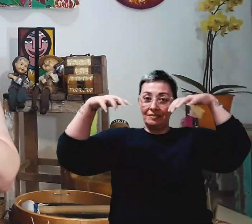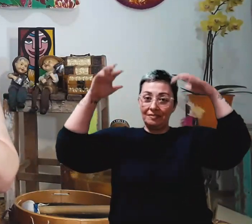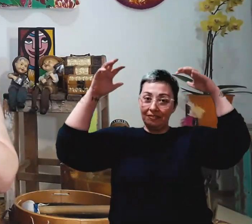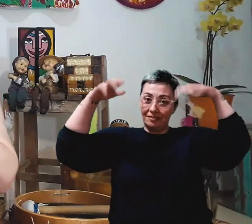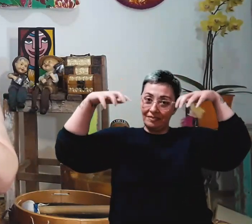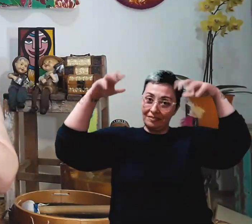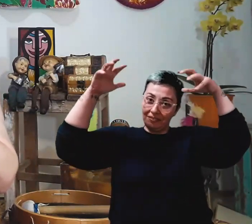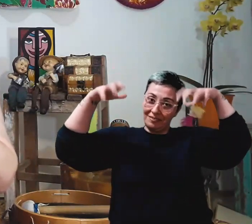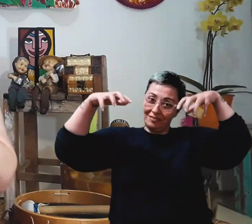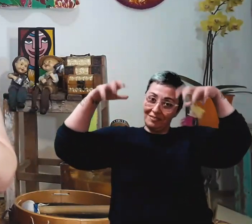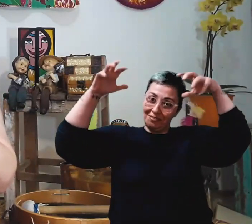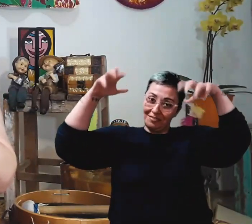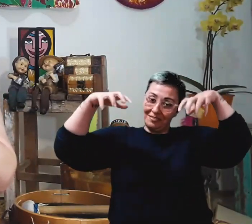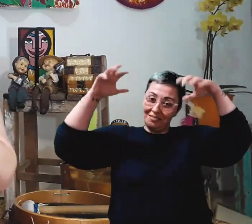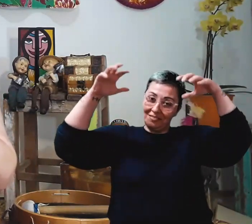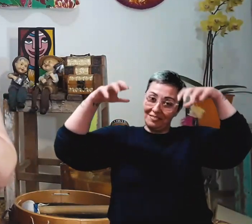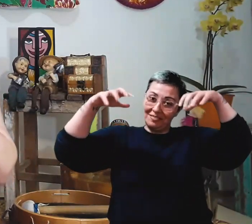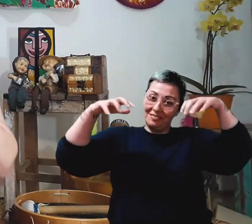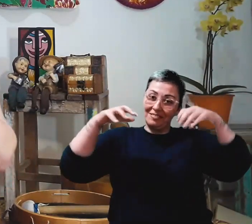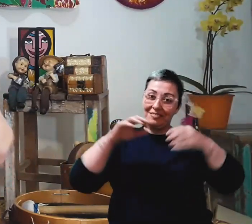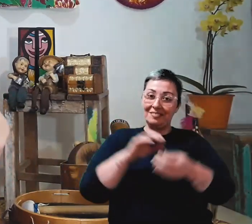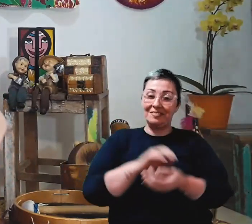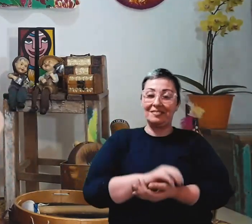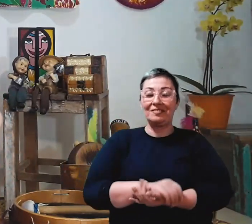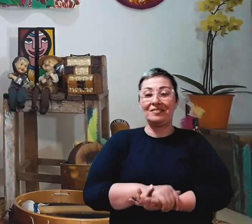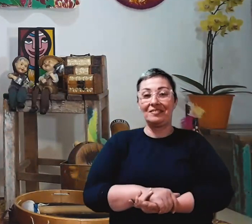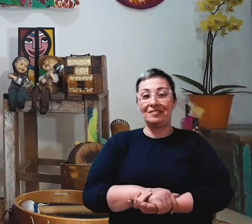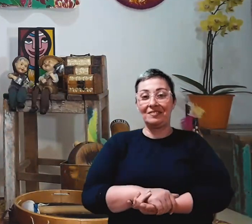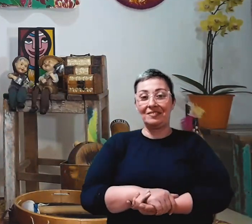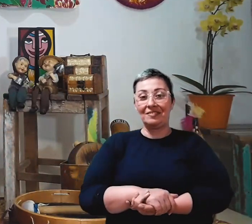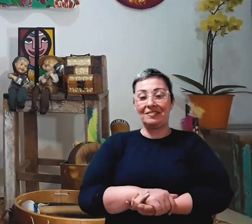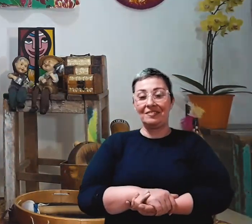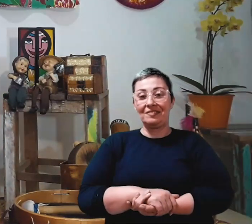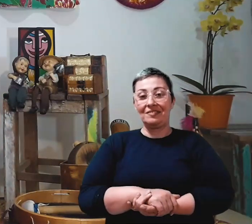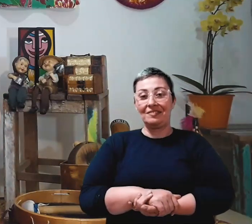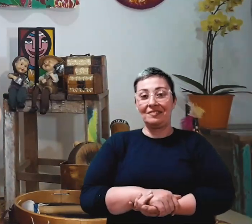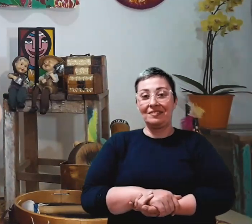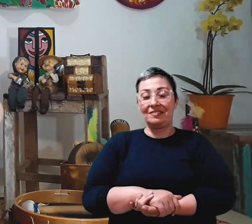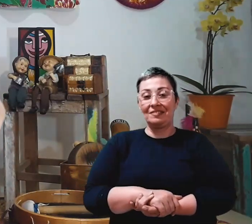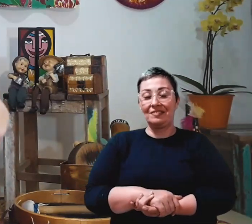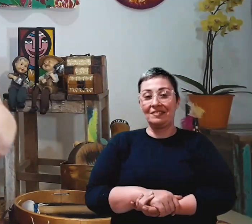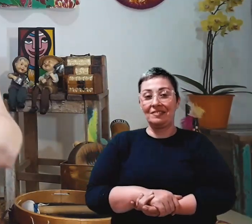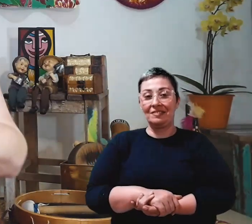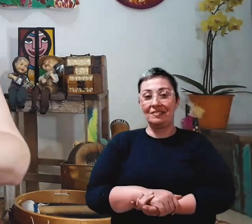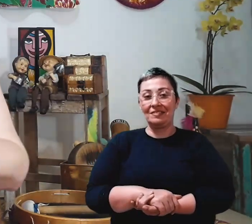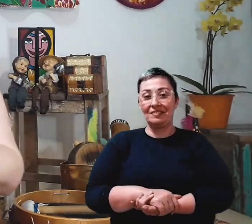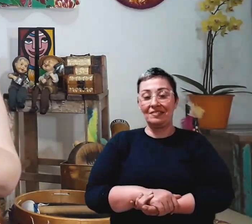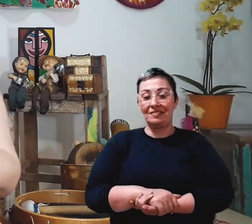olha a chuva.